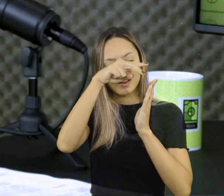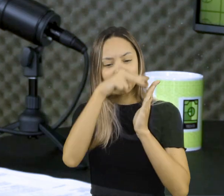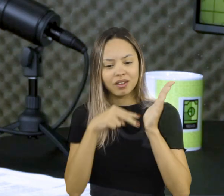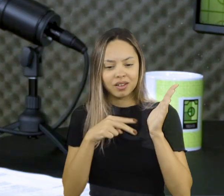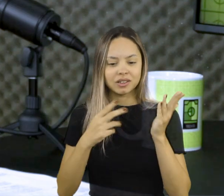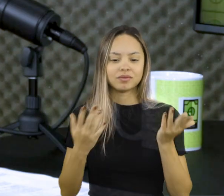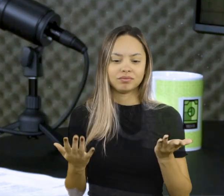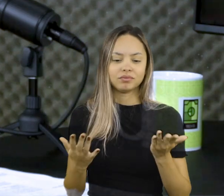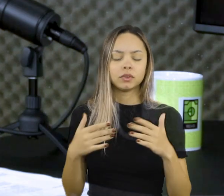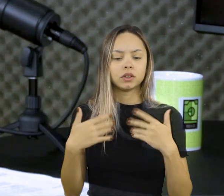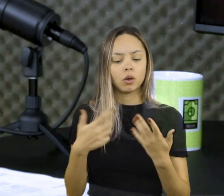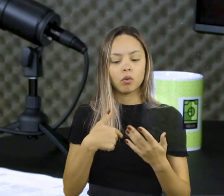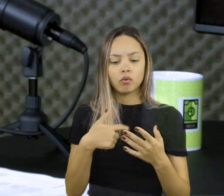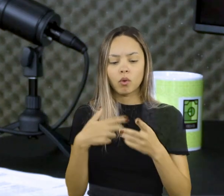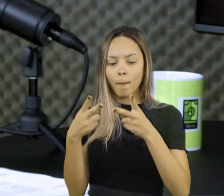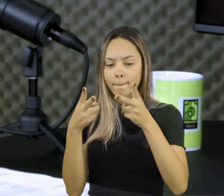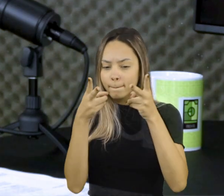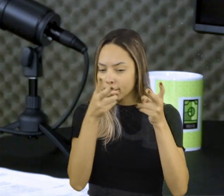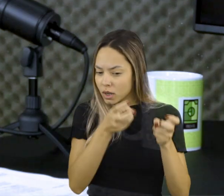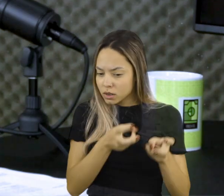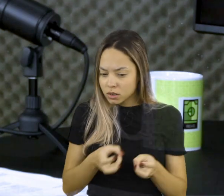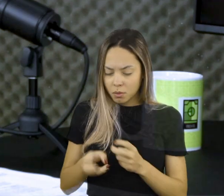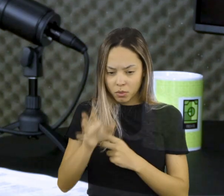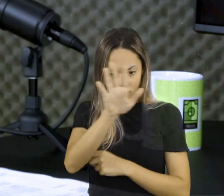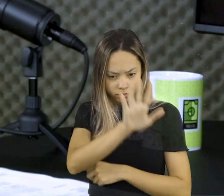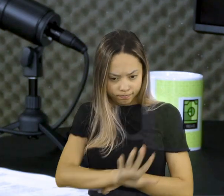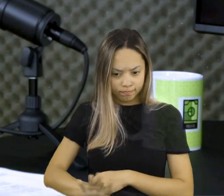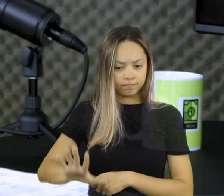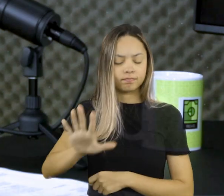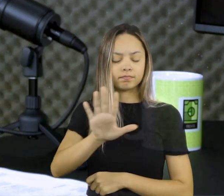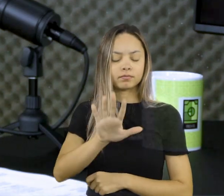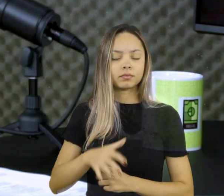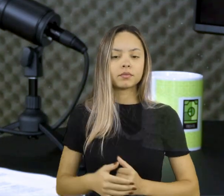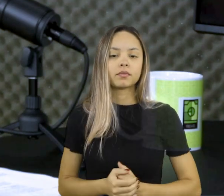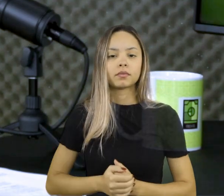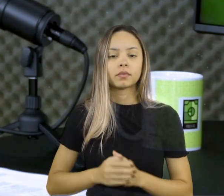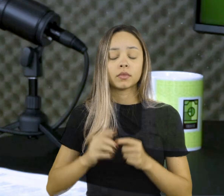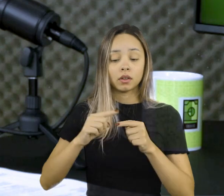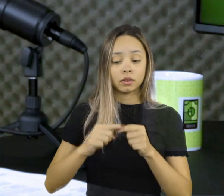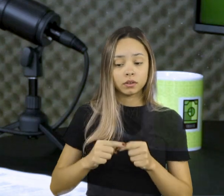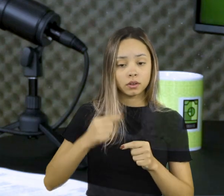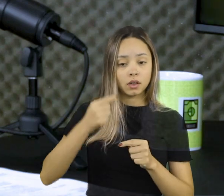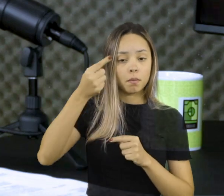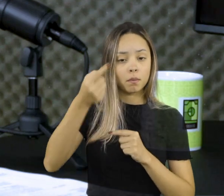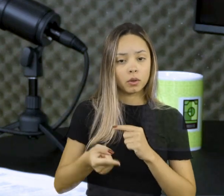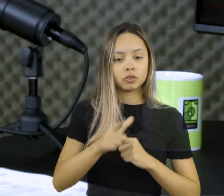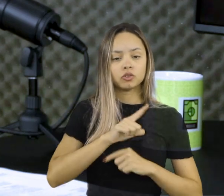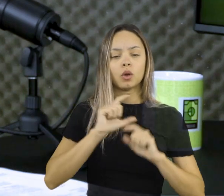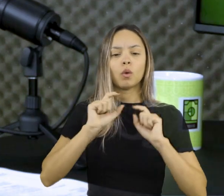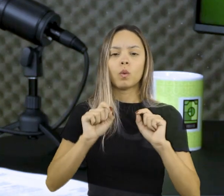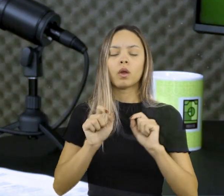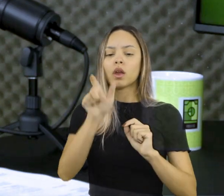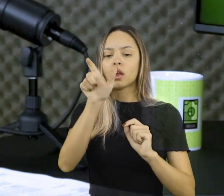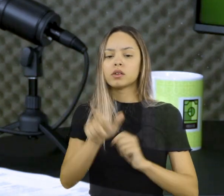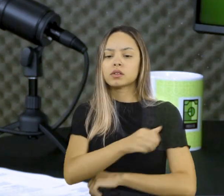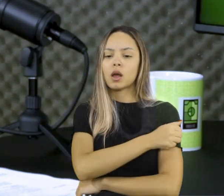que eu observei de Hugo, tá certo? Mais à frente nesse plano vai ter o que é que Hugo